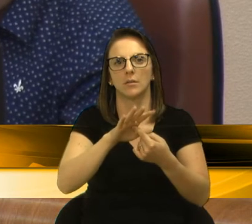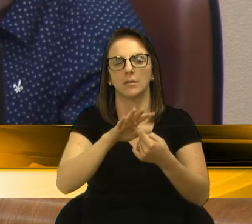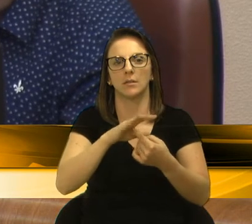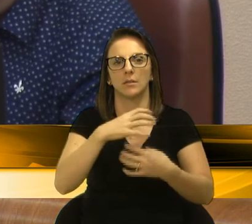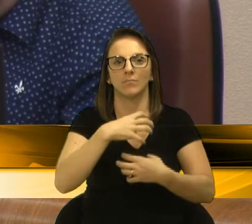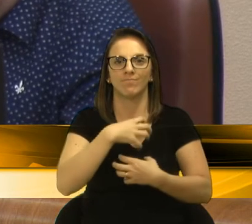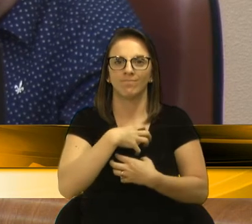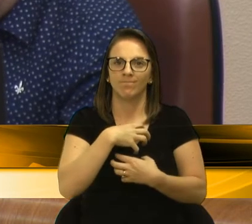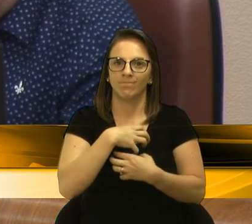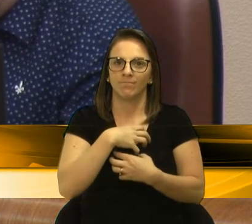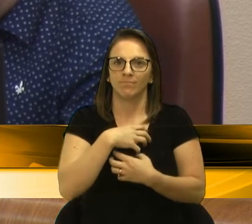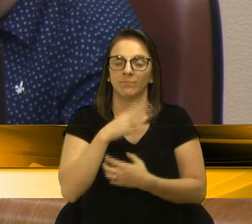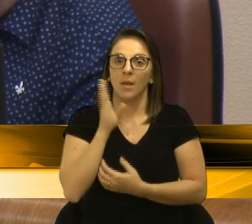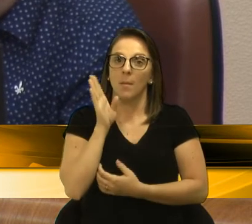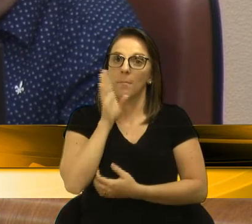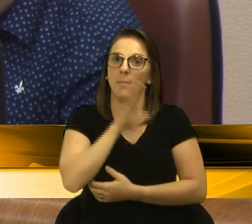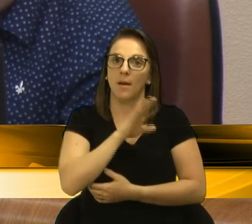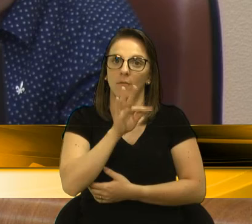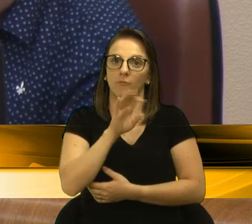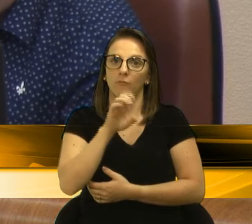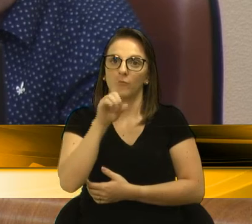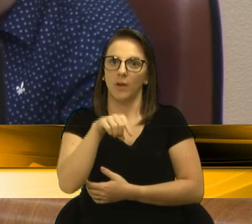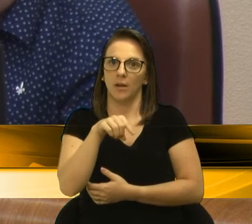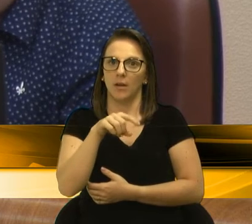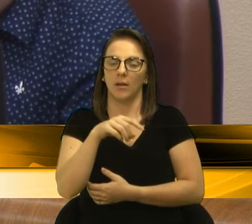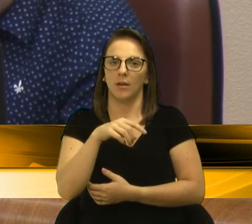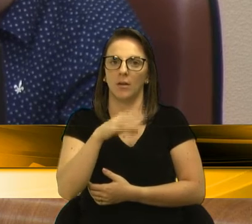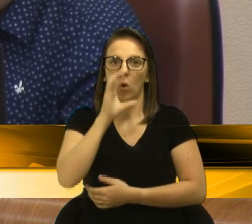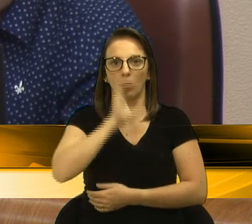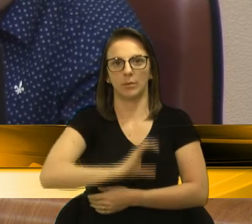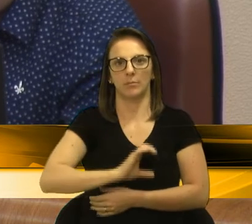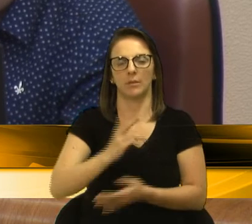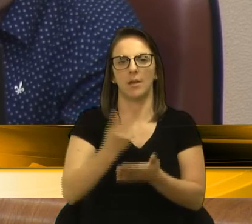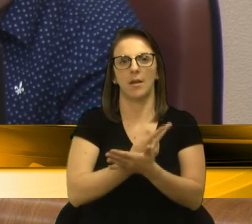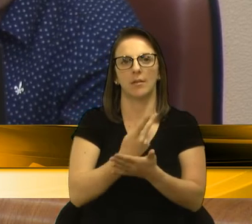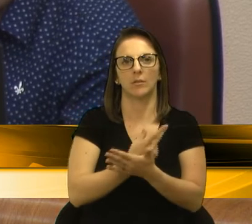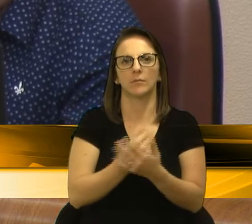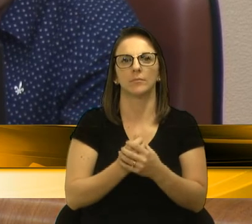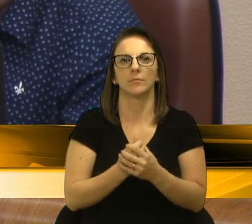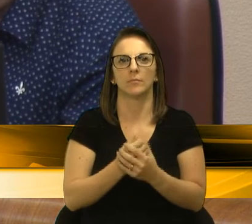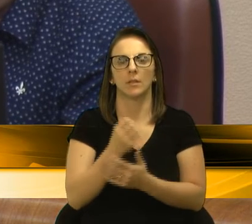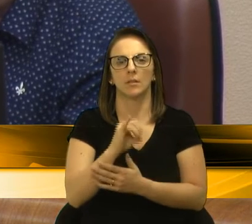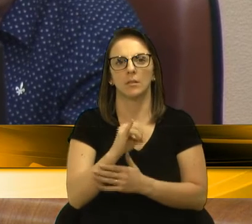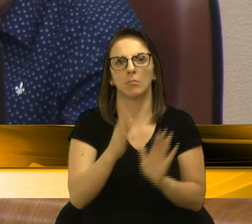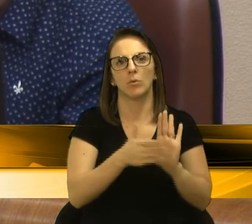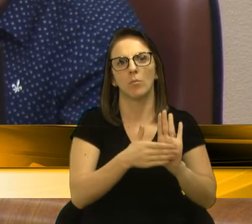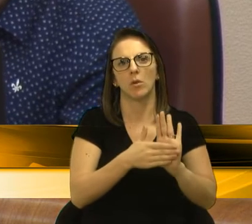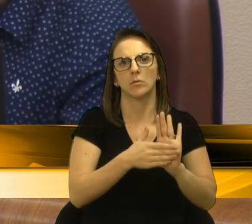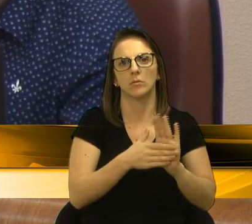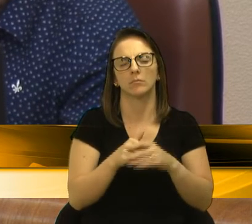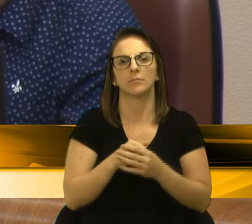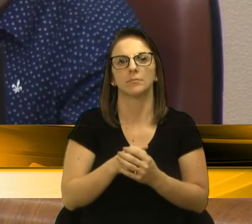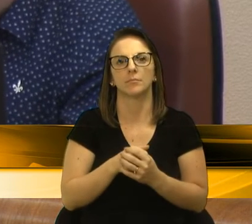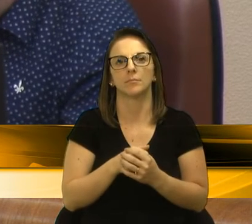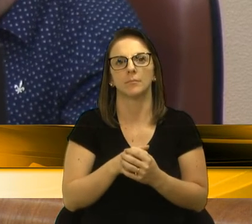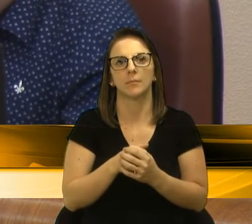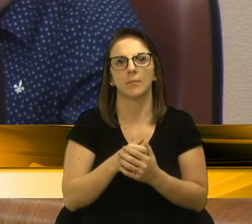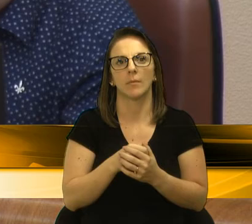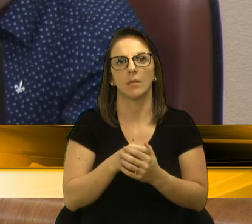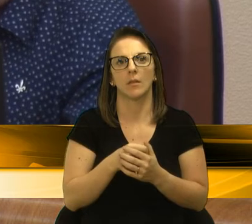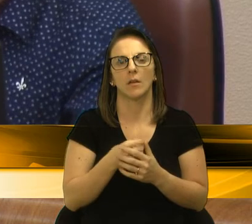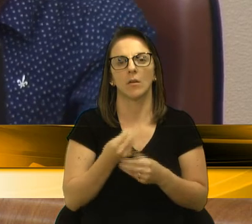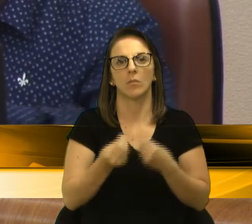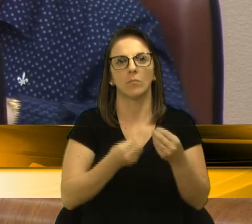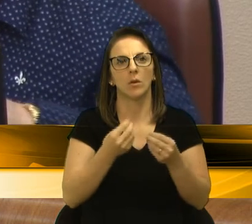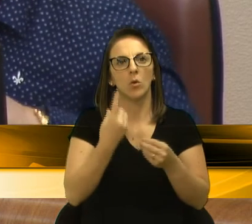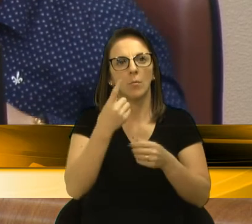ao prefeito que detém com exclusividade a iniciativa da proposta do orçamento, tanto o anual como das